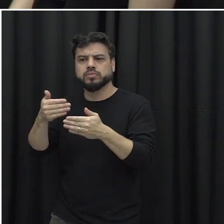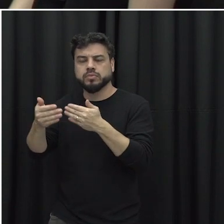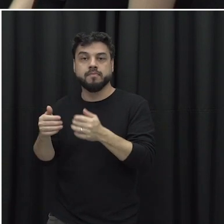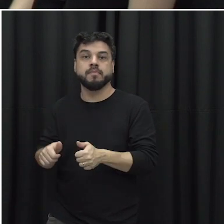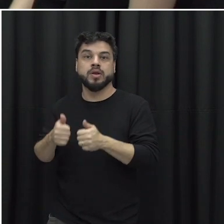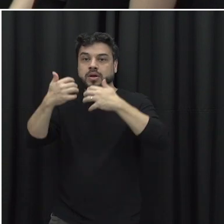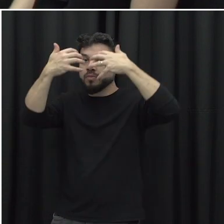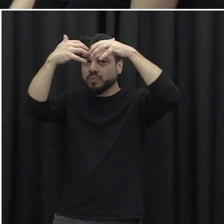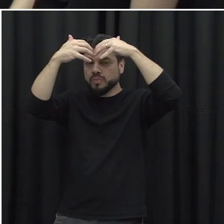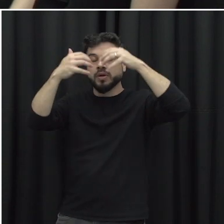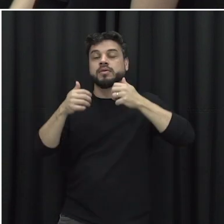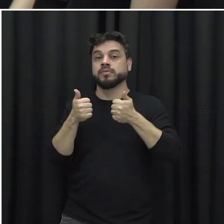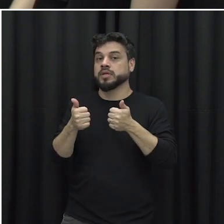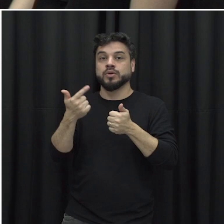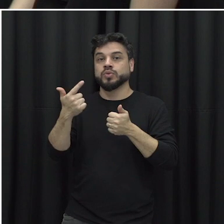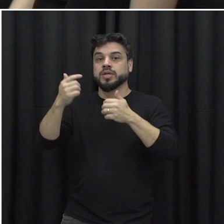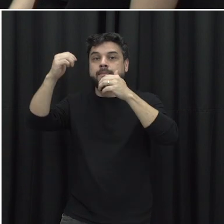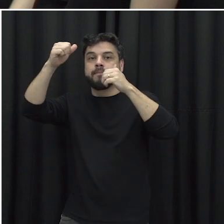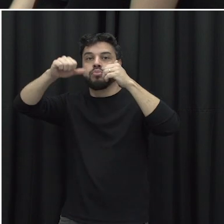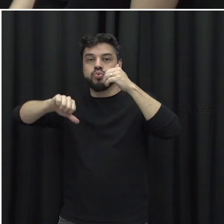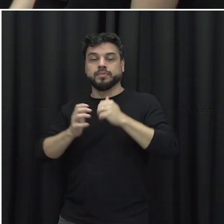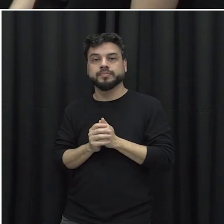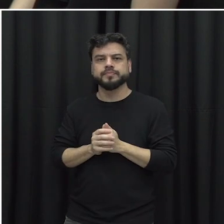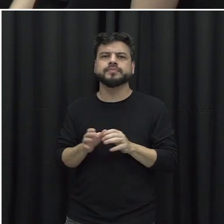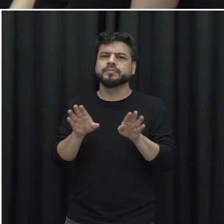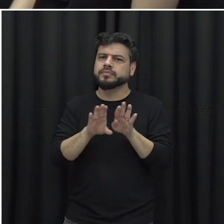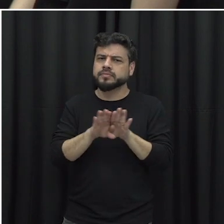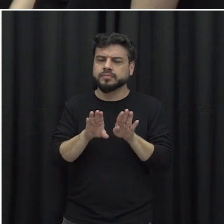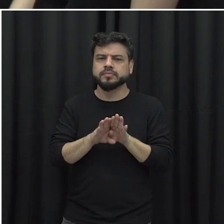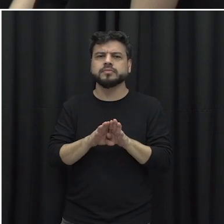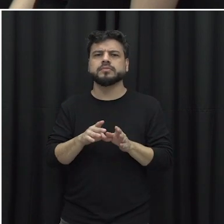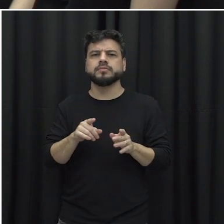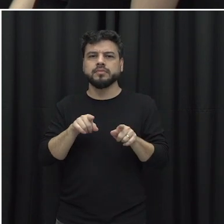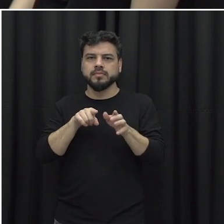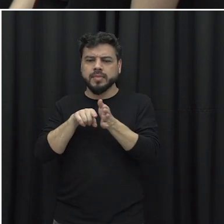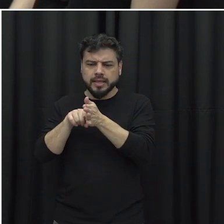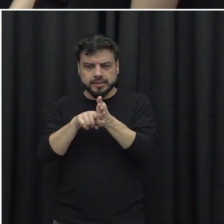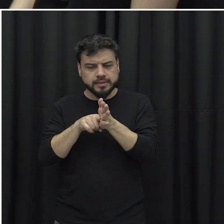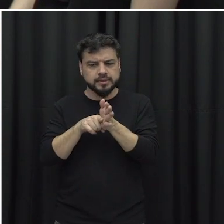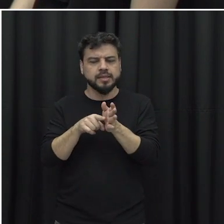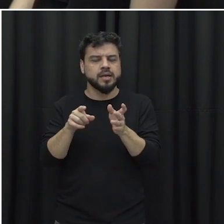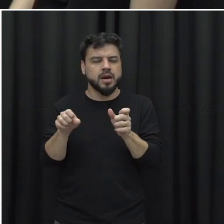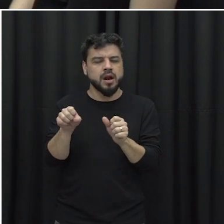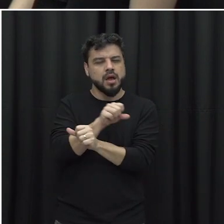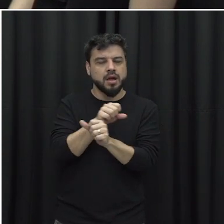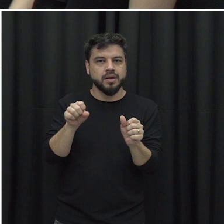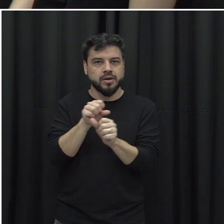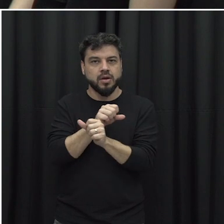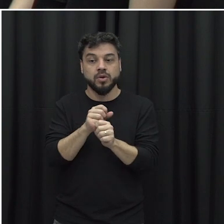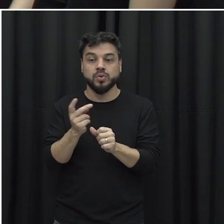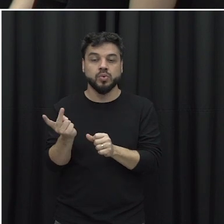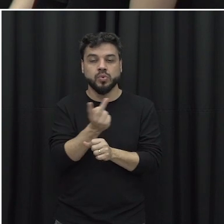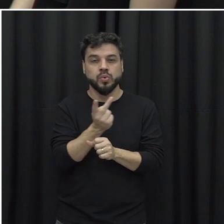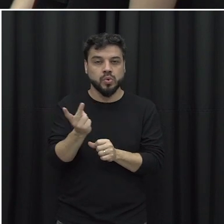cognitiva, sem ter essa piora que a gente percebe. E depois a gente fez um estudo trocando as medicações, os 2 grupos usando